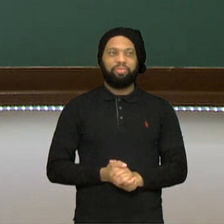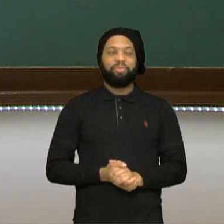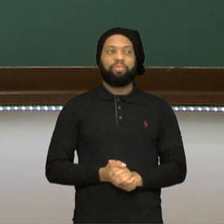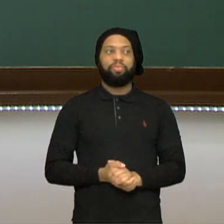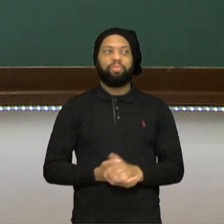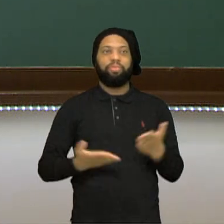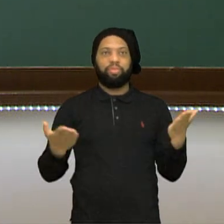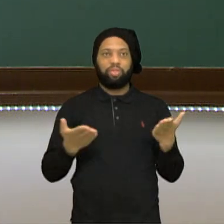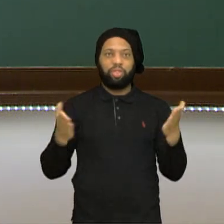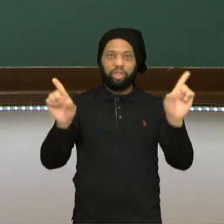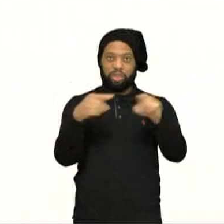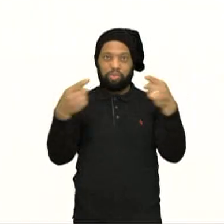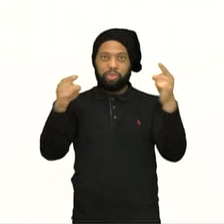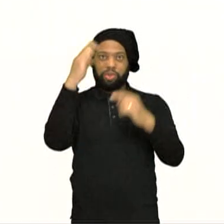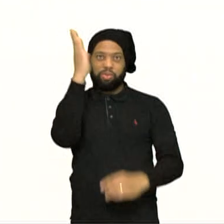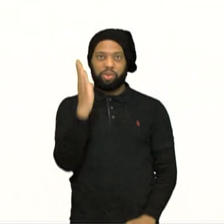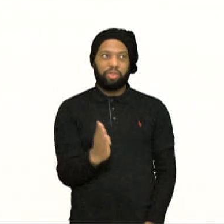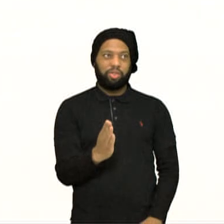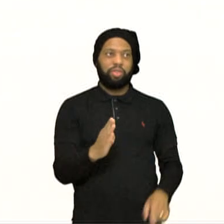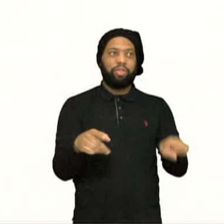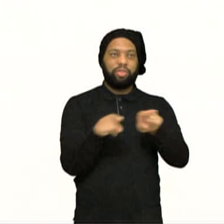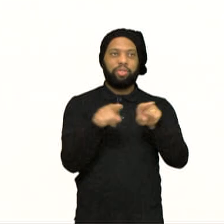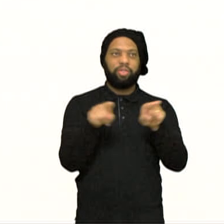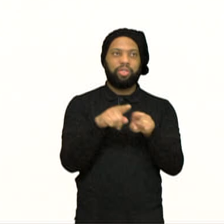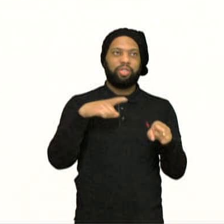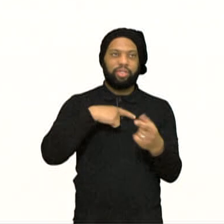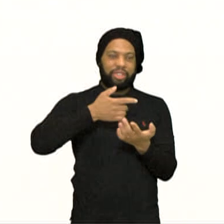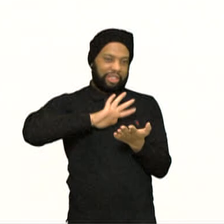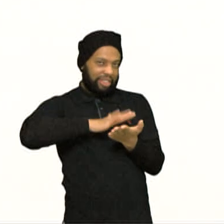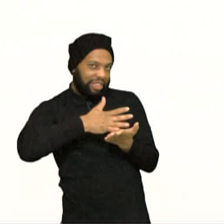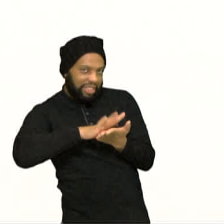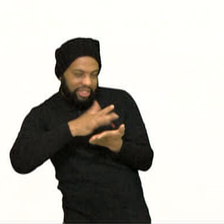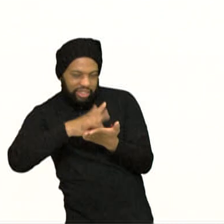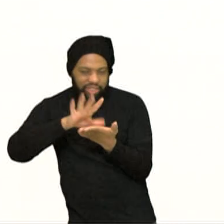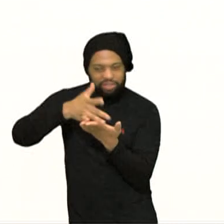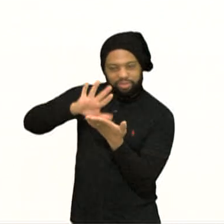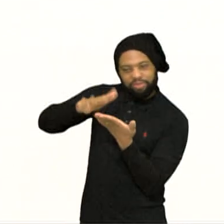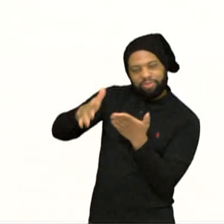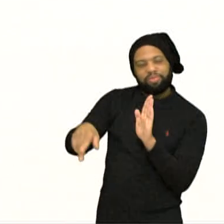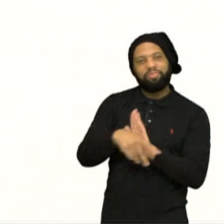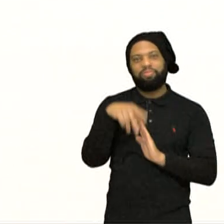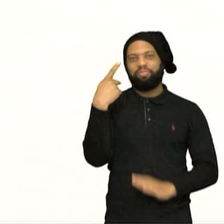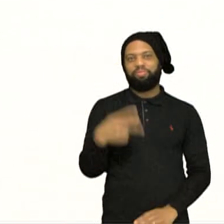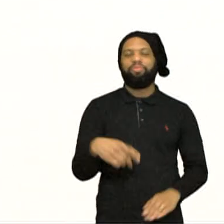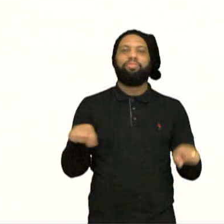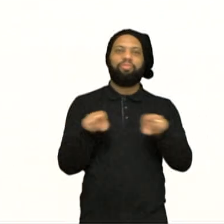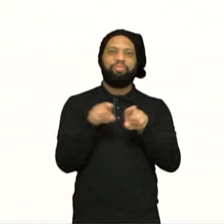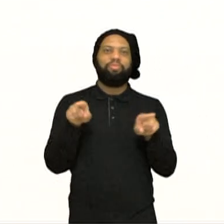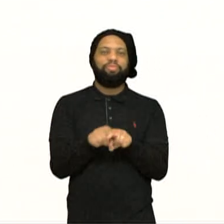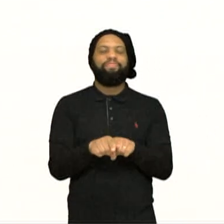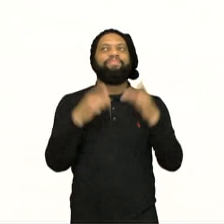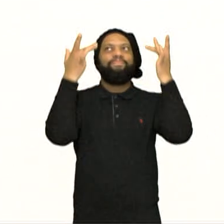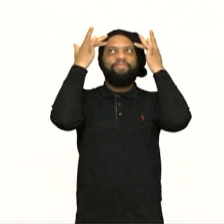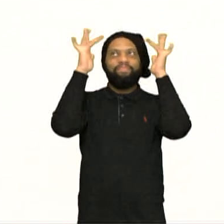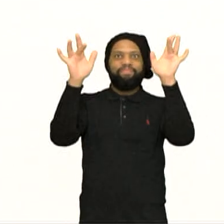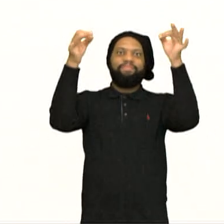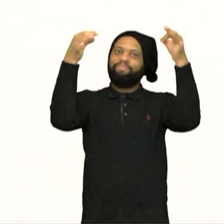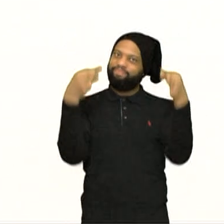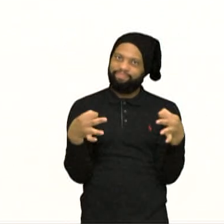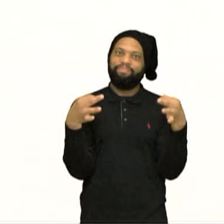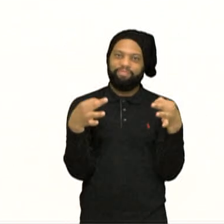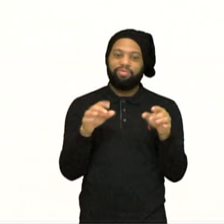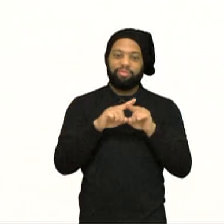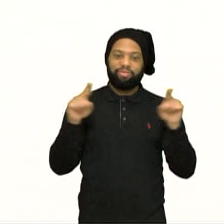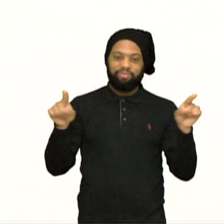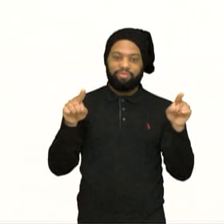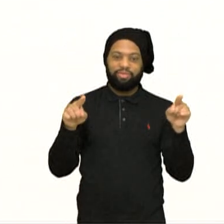Então, a música brasileira tem também o nosso samba, né? Que é tipicamente brasileiro. A gente não sabe a origem certa do samba, mas ele